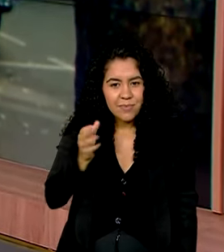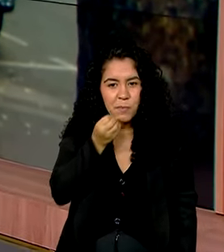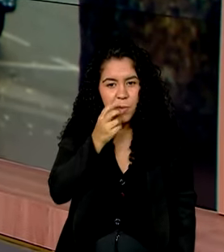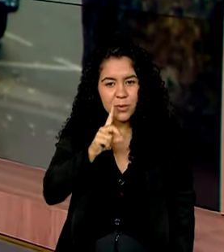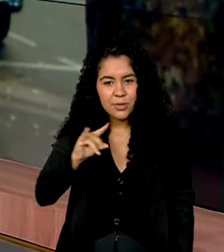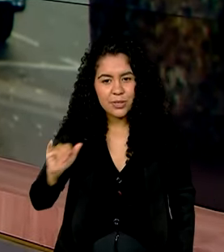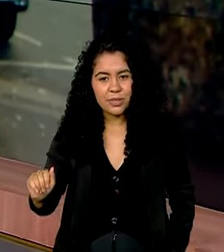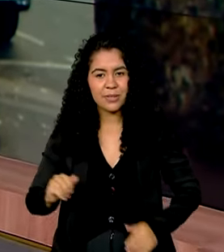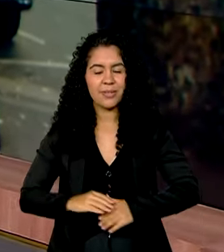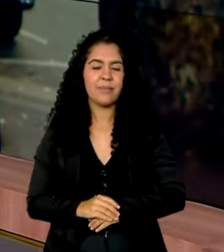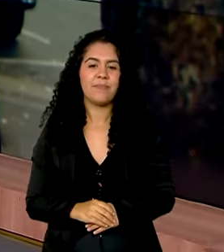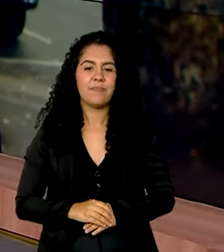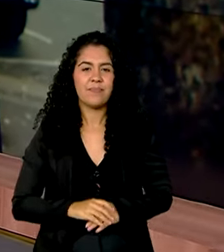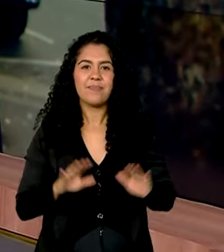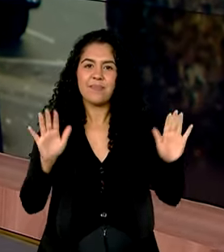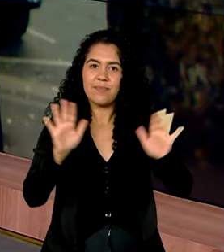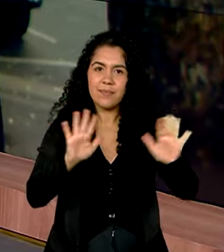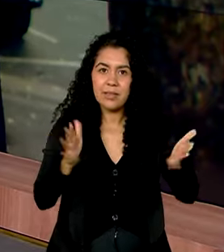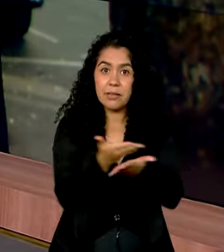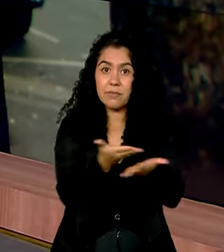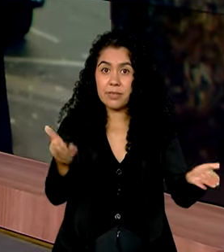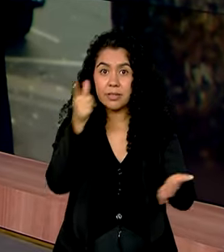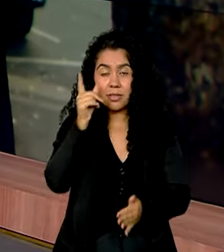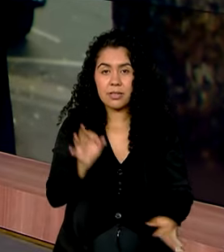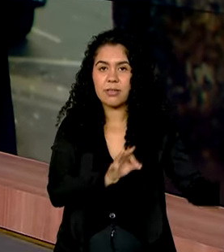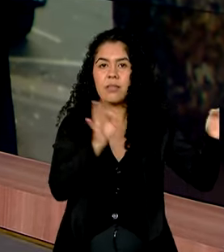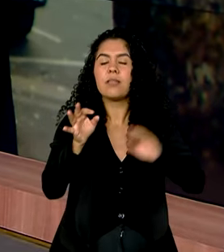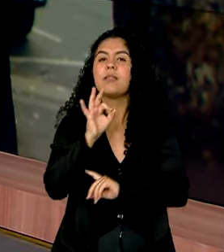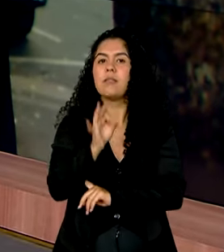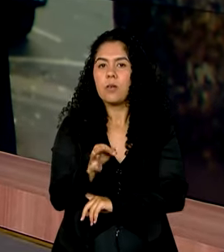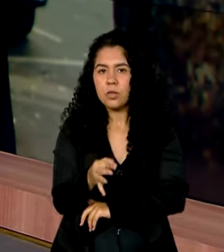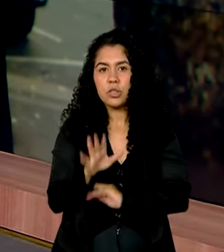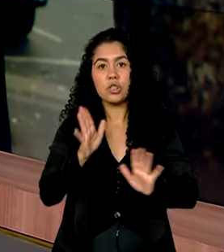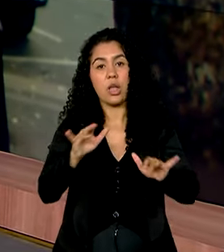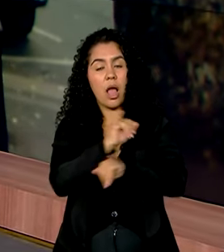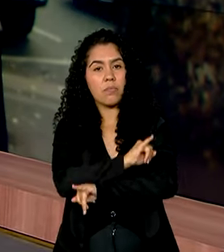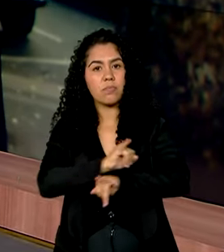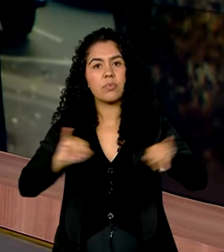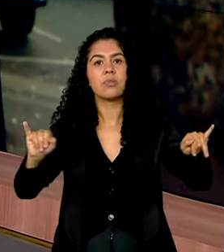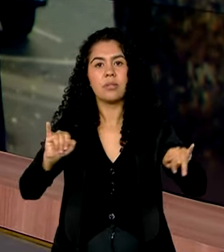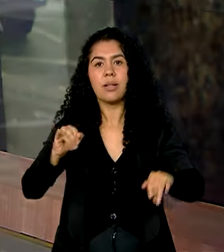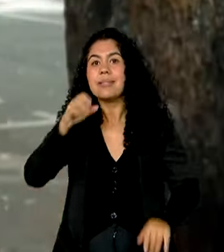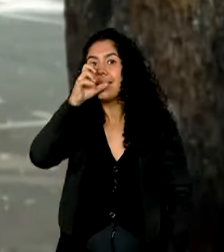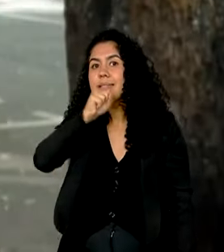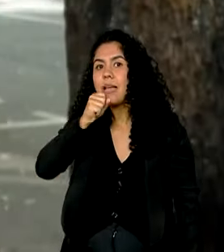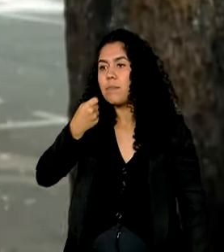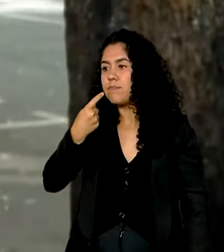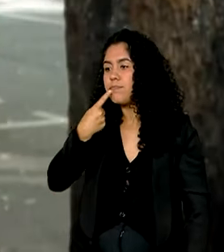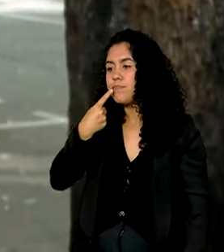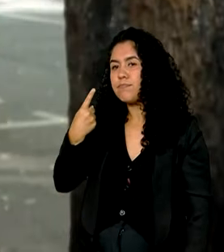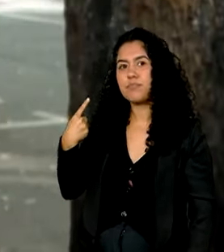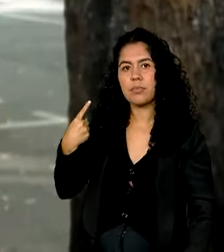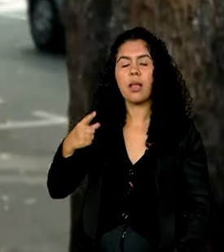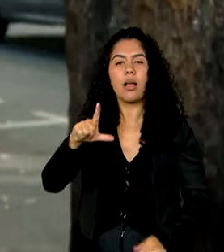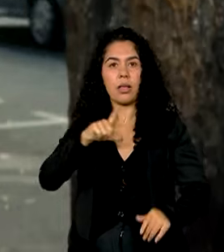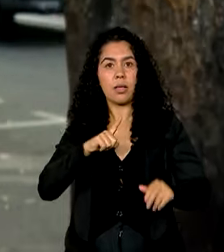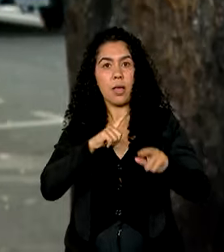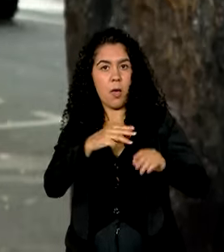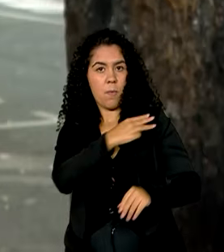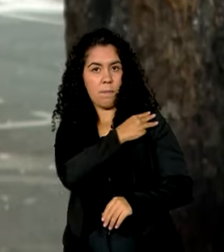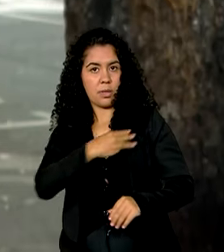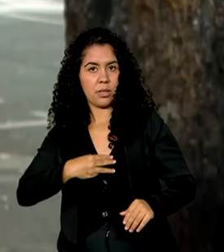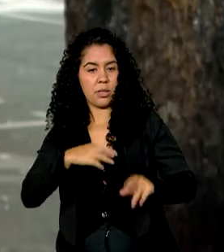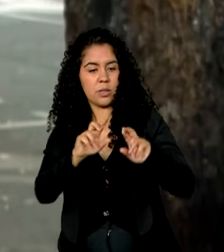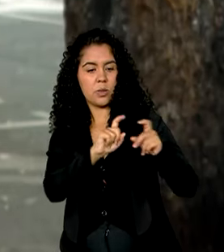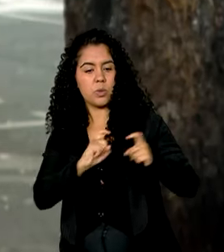Oi, Renata, bom dia para você, bom dia a todos. Sim, o anúncio foi feito no último sábado em uma reunião de ministros do esporte